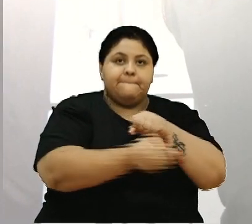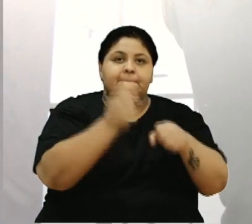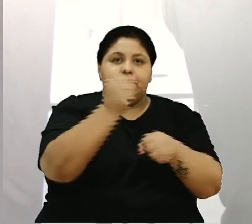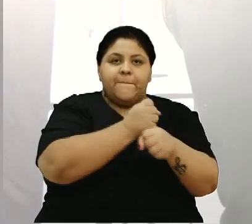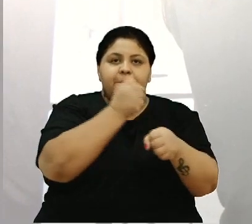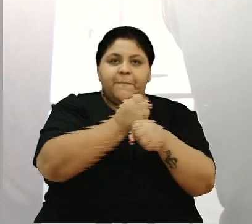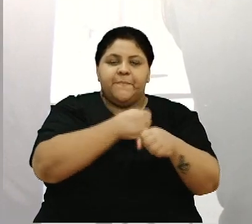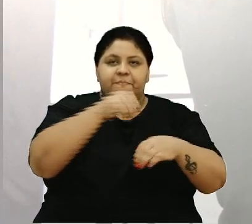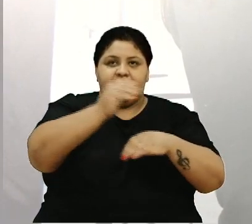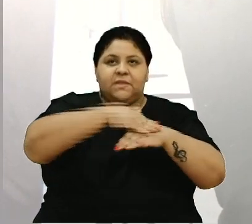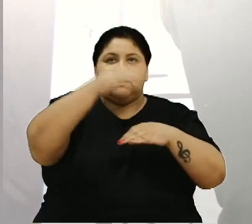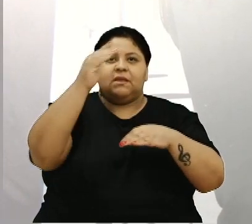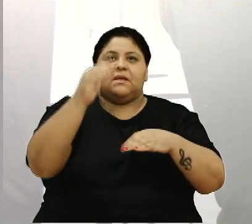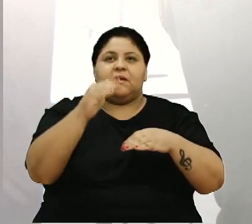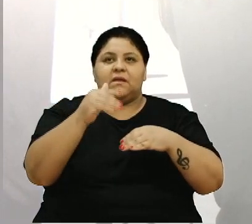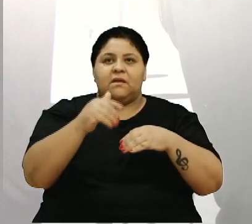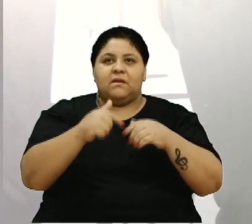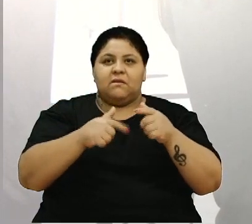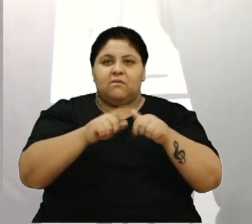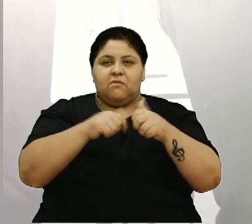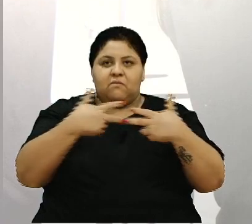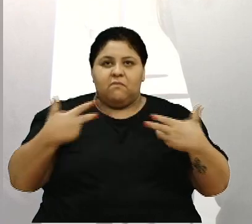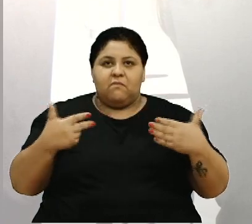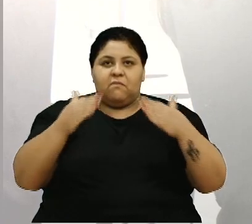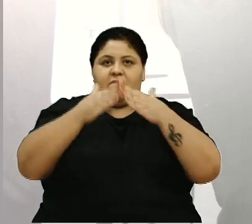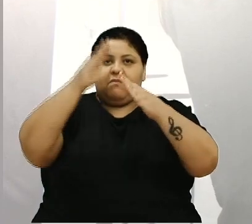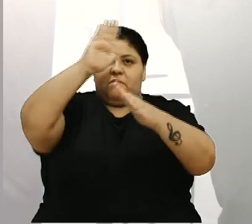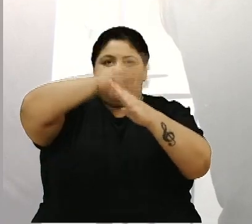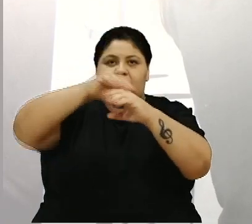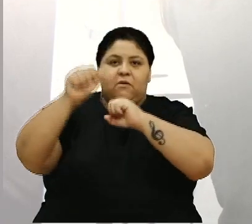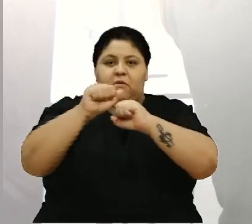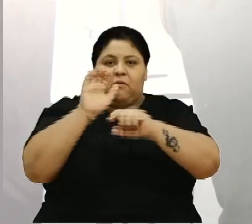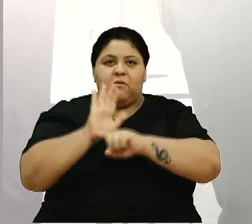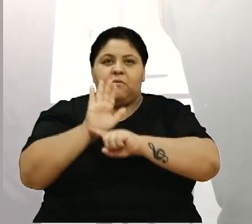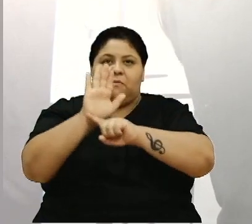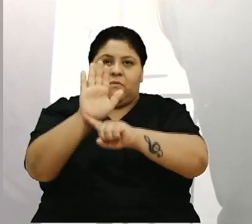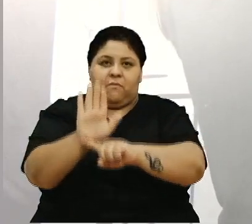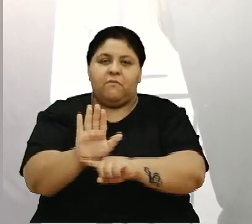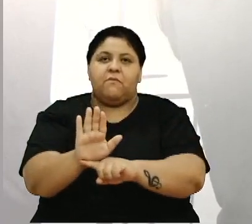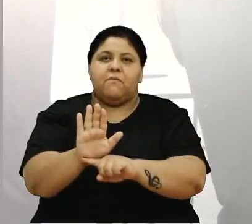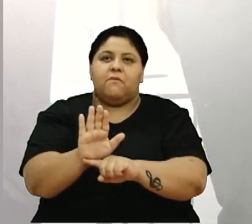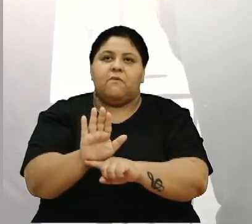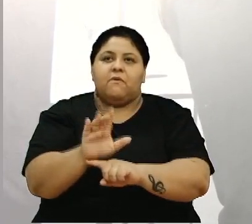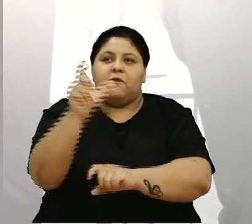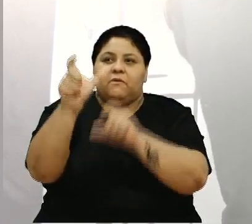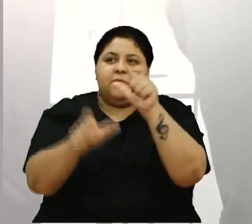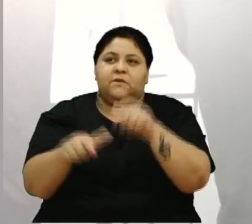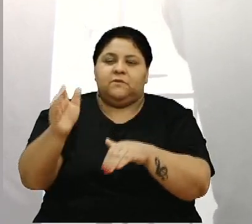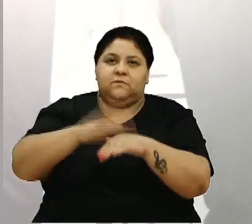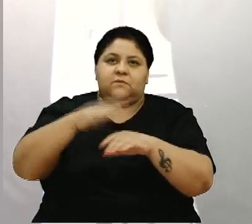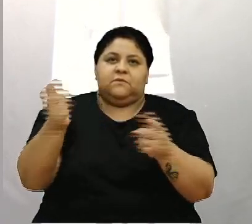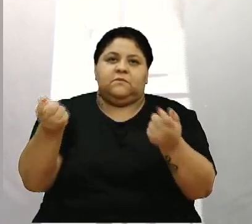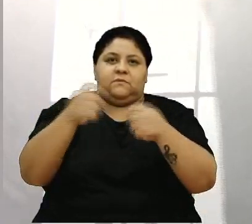mais materiais, mais telhado, para poder ajudar as famílias que mais precisam. Obrigado. Obrigada.